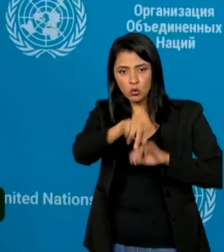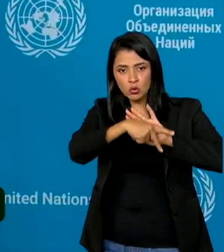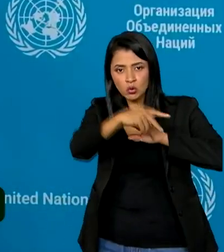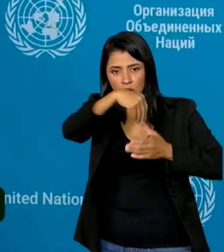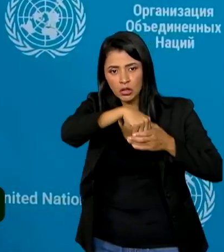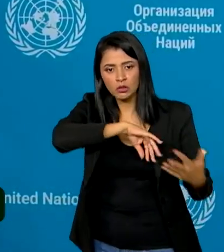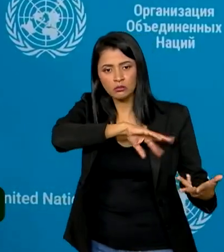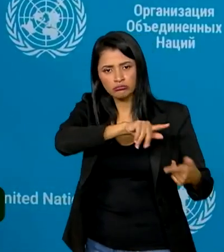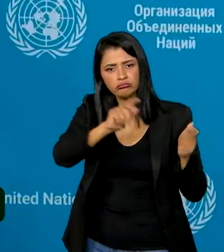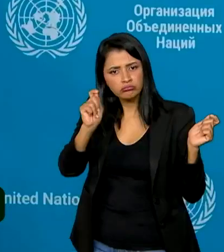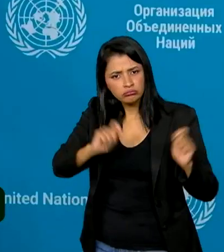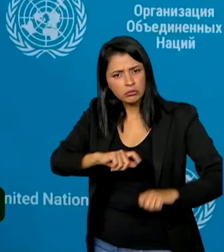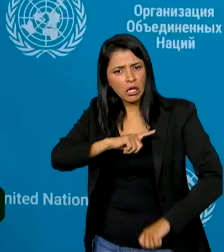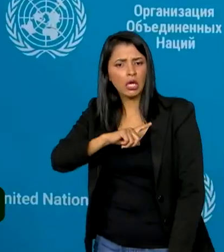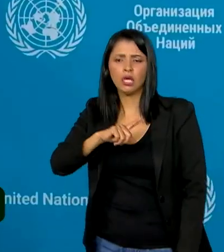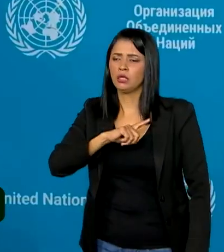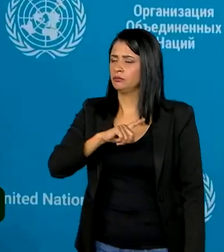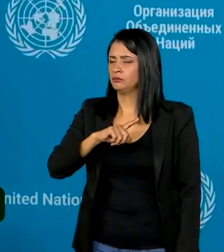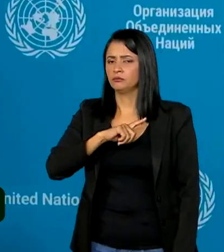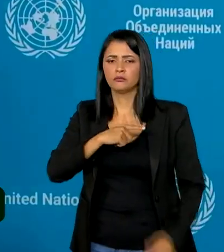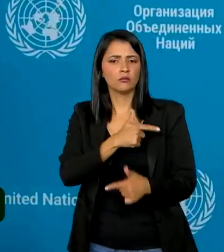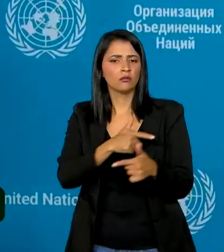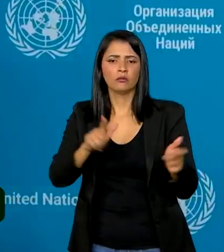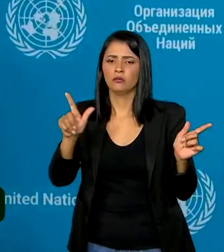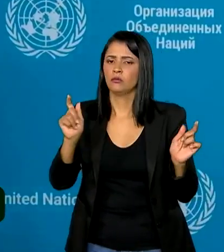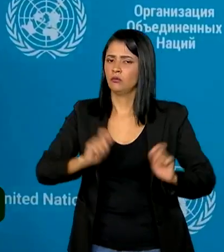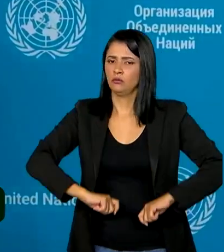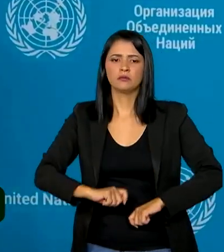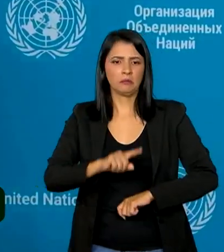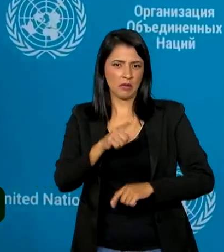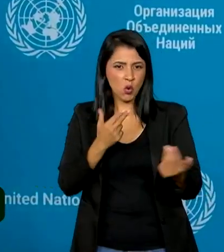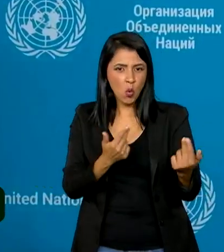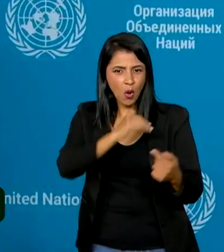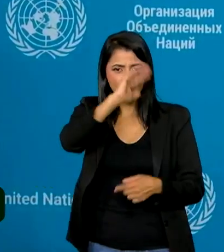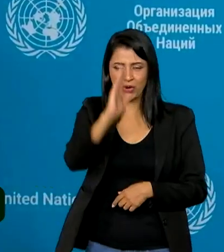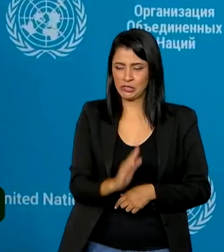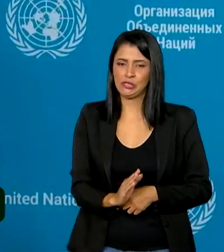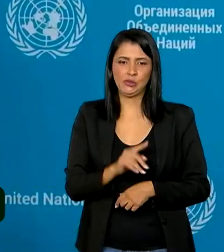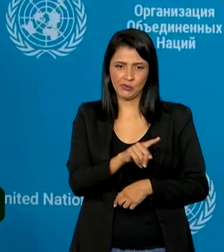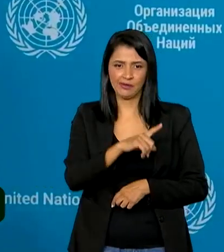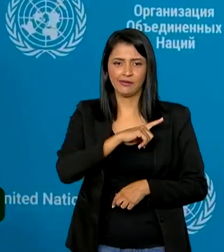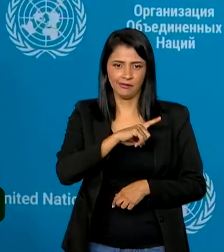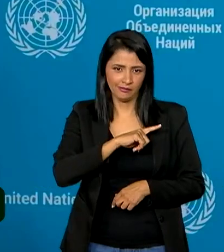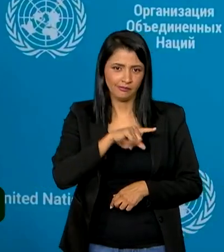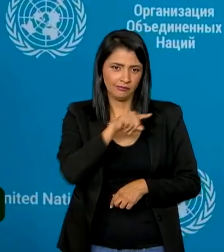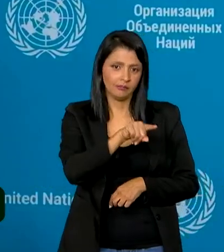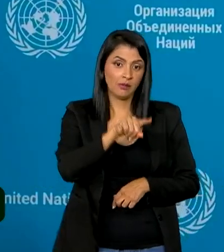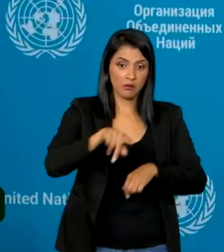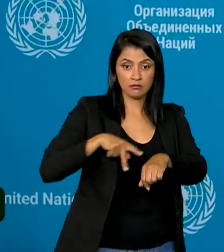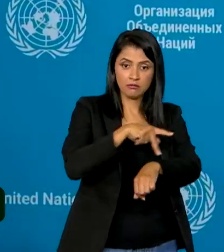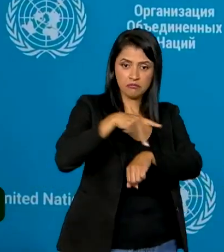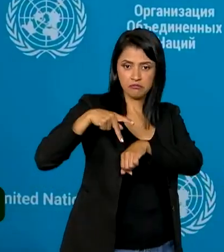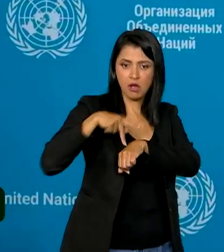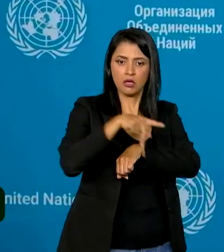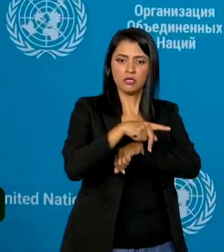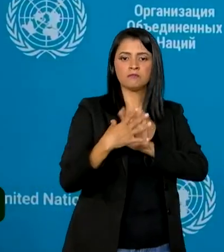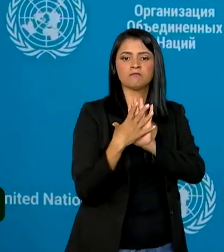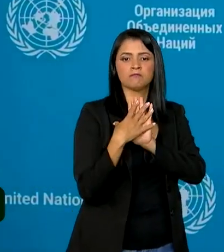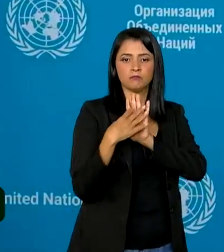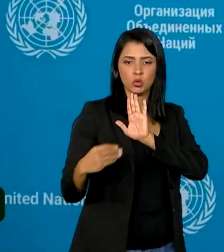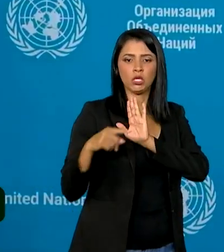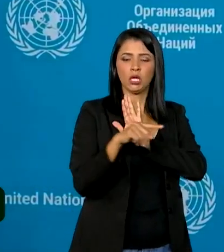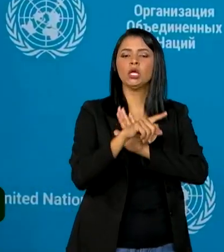vai continuar crescendo no Brasil, que as políticas de inclusão social vão continuar acontecendo no Brasil e que a gente vai